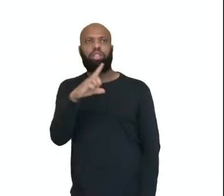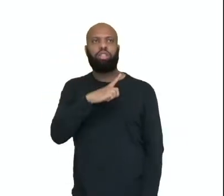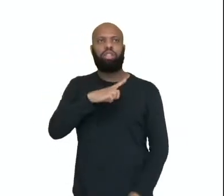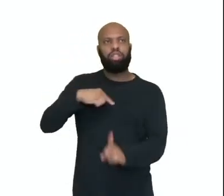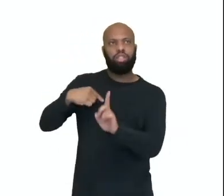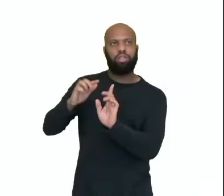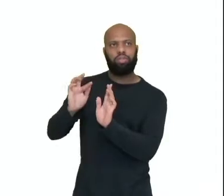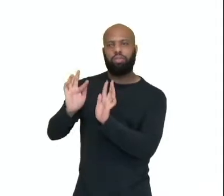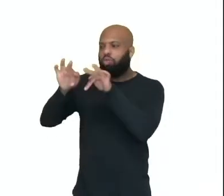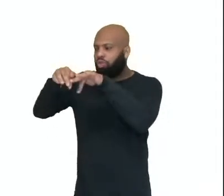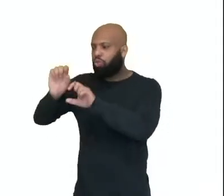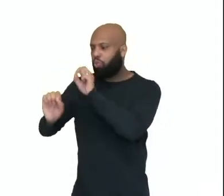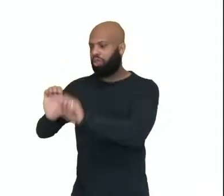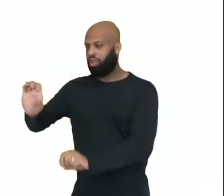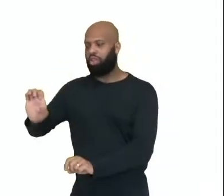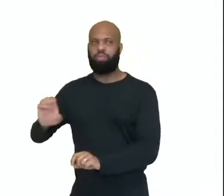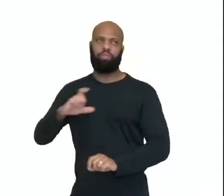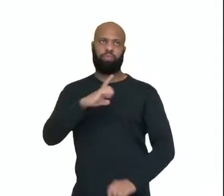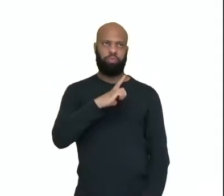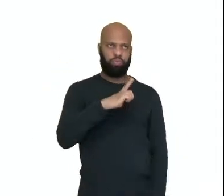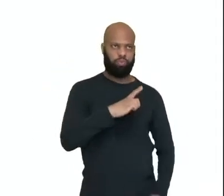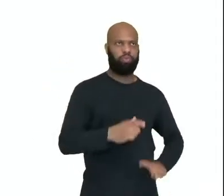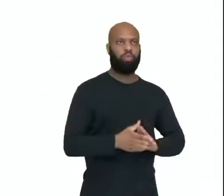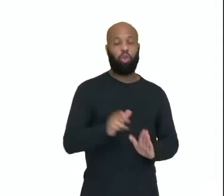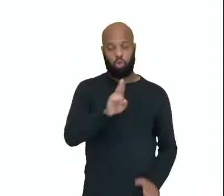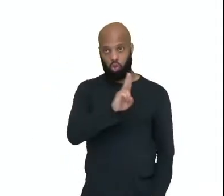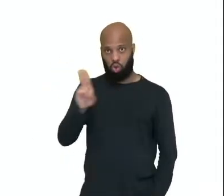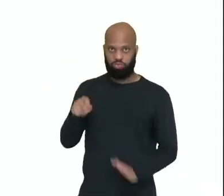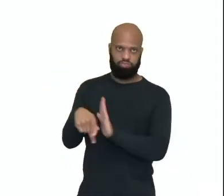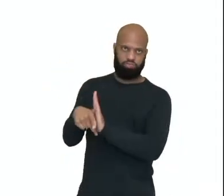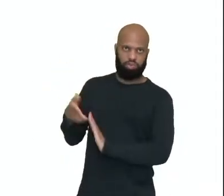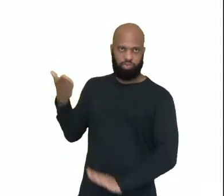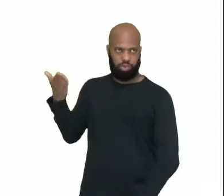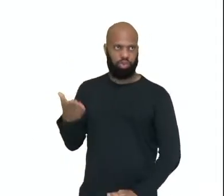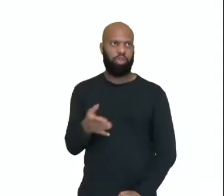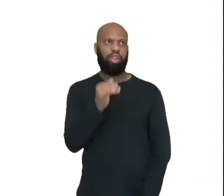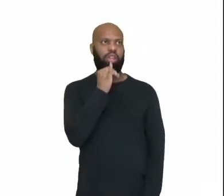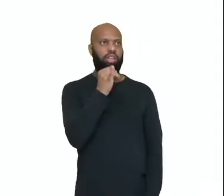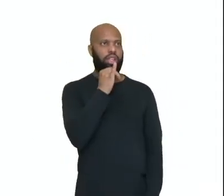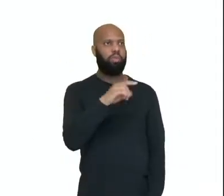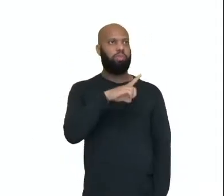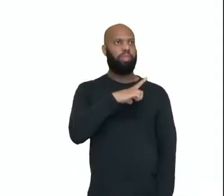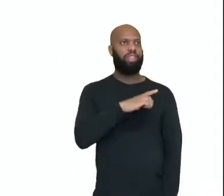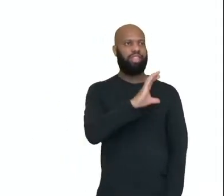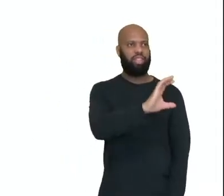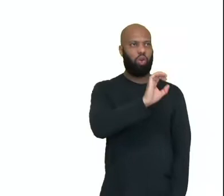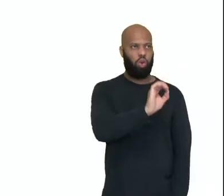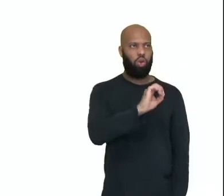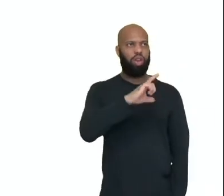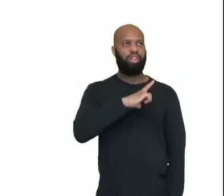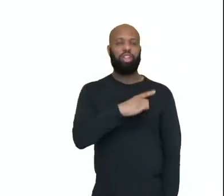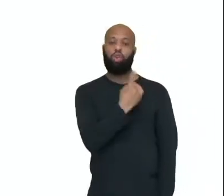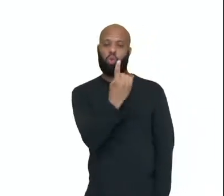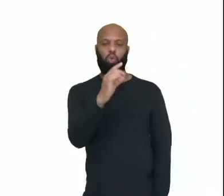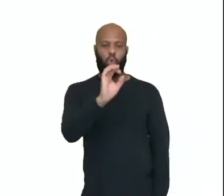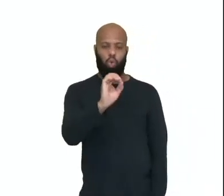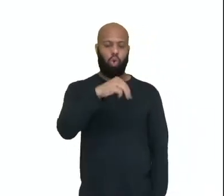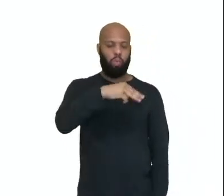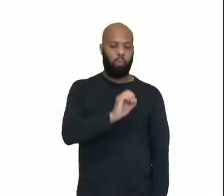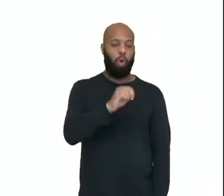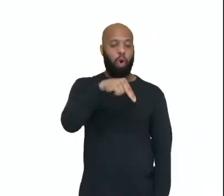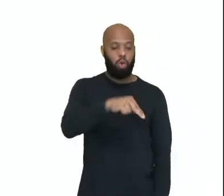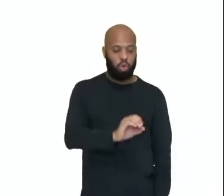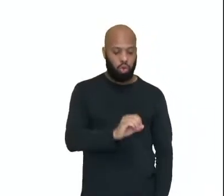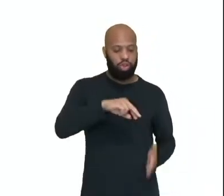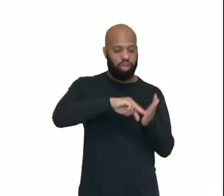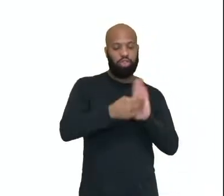de, monoditrio-tetra e o nome do elemento. Então, por exemplo, monóxido de carbono, né? Temos um oxigênio mono, então, para